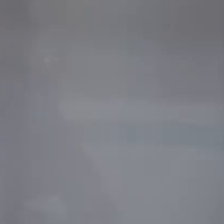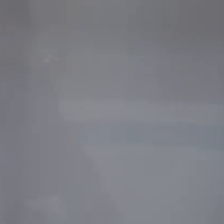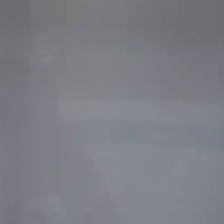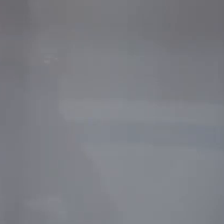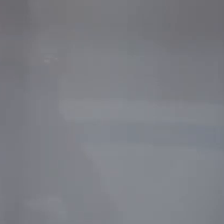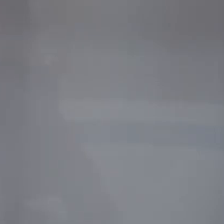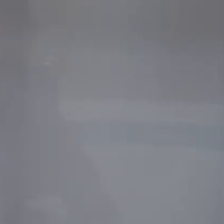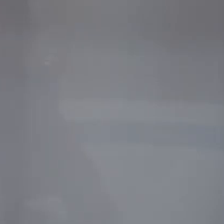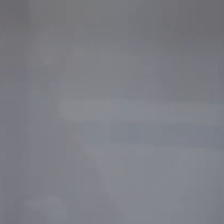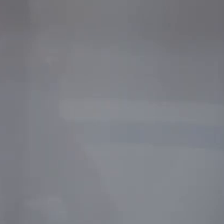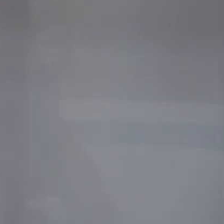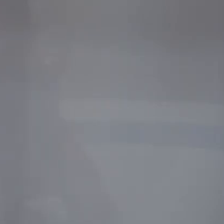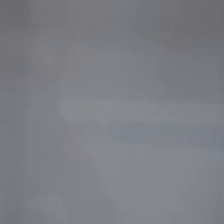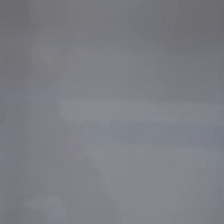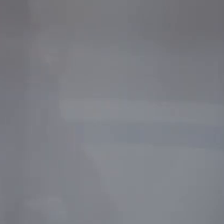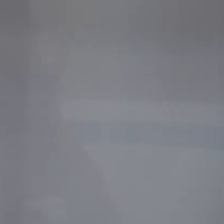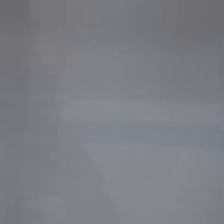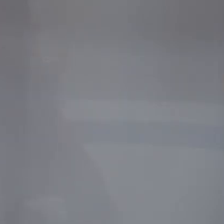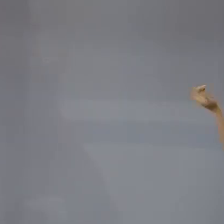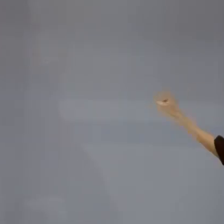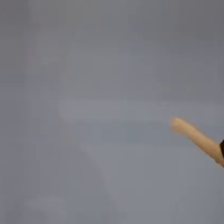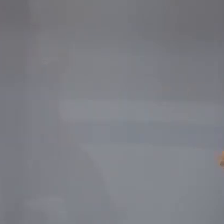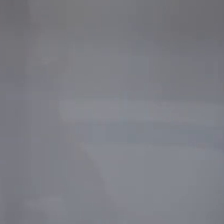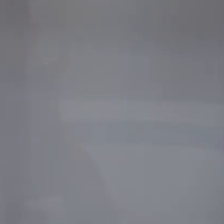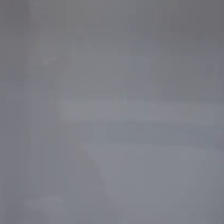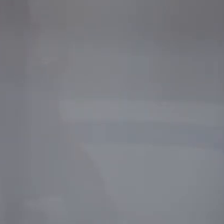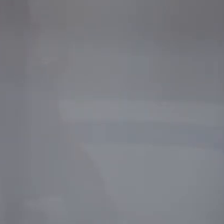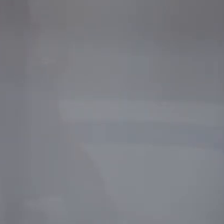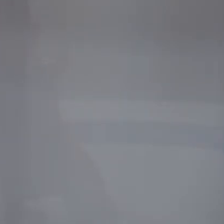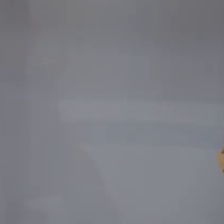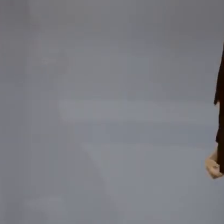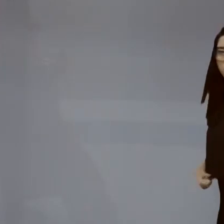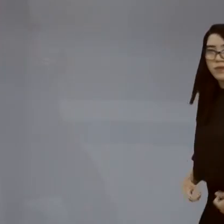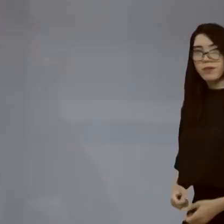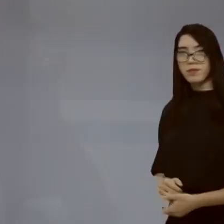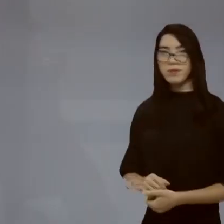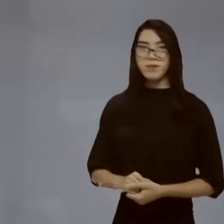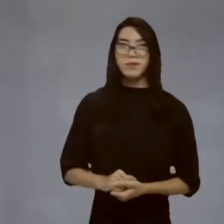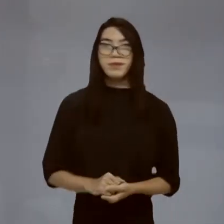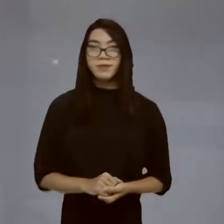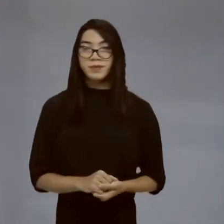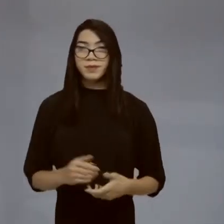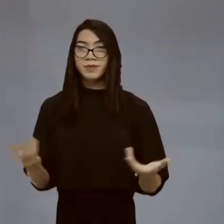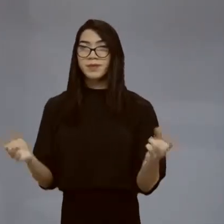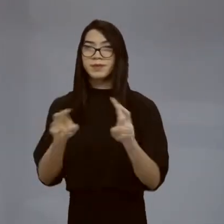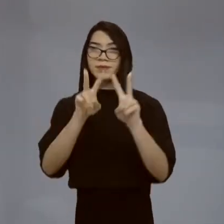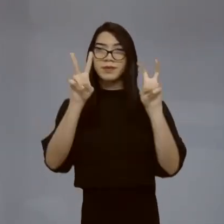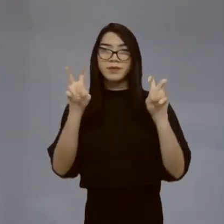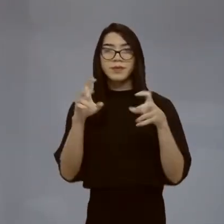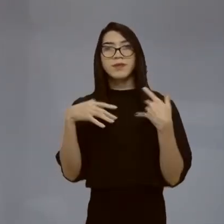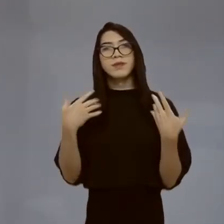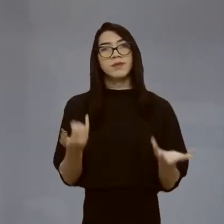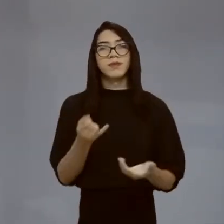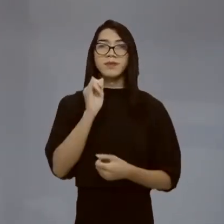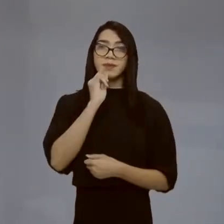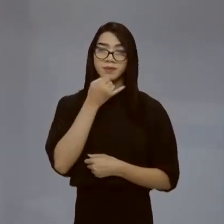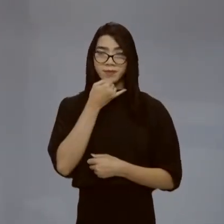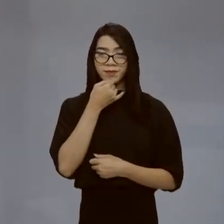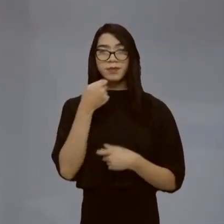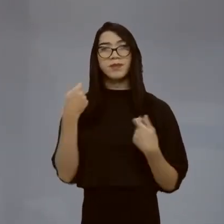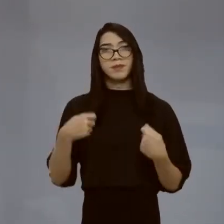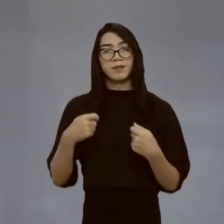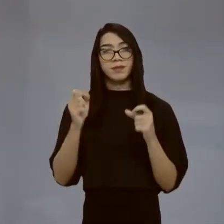Mas a gente vai falar de um assunto, gente, triste, pesado até, né? Mas que merece a nossa atenção por vários motivos.